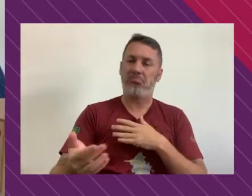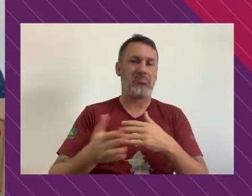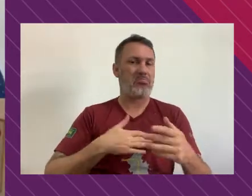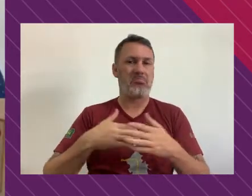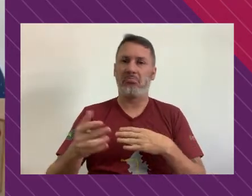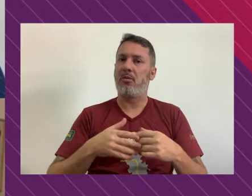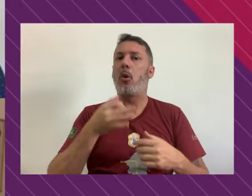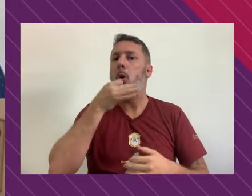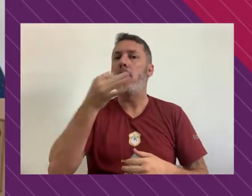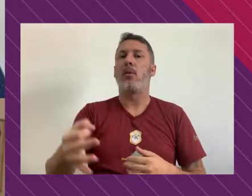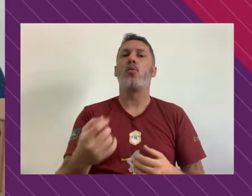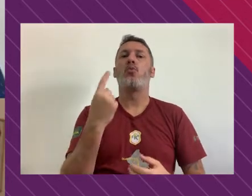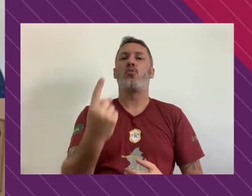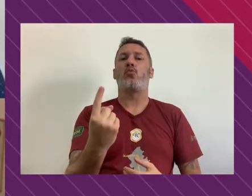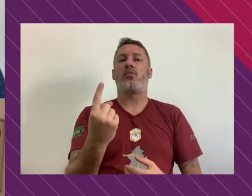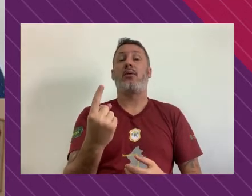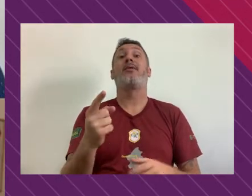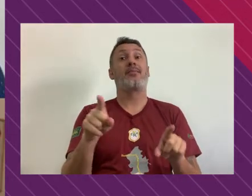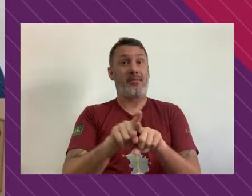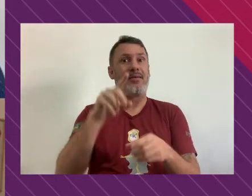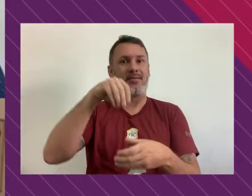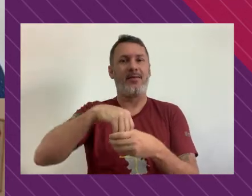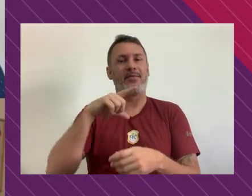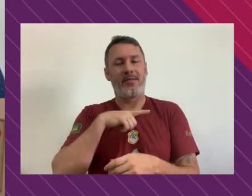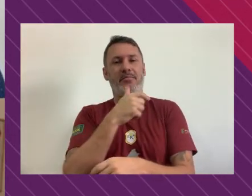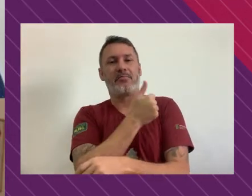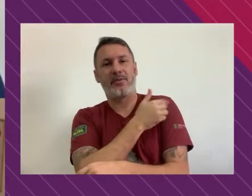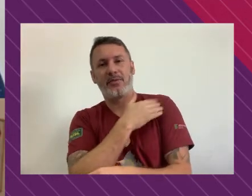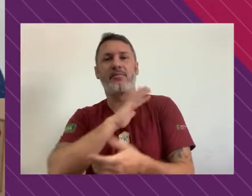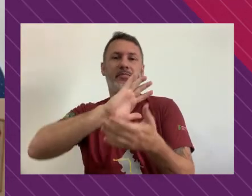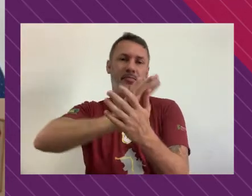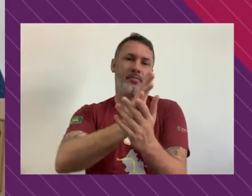envolve também as questões de preconceito e discriminação.